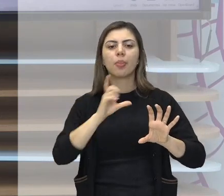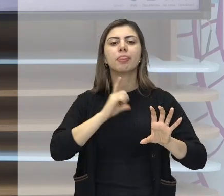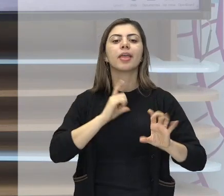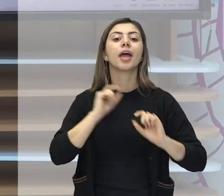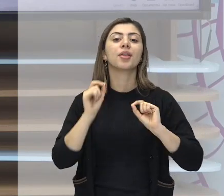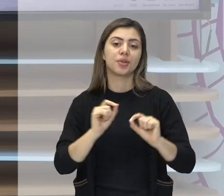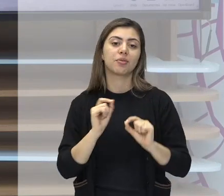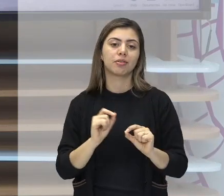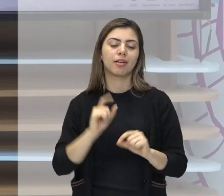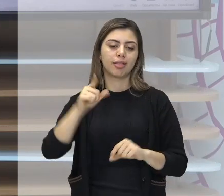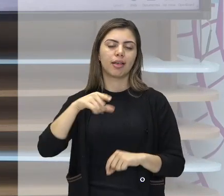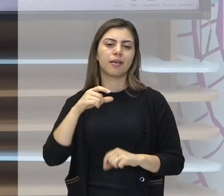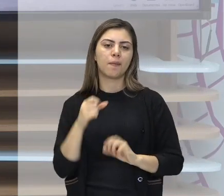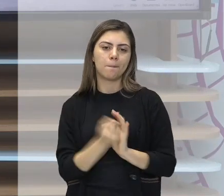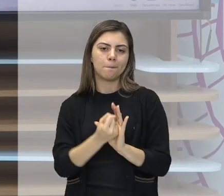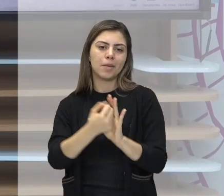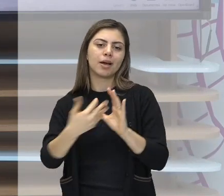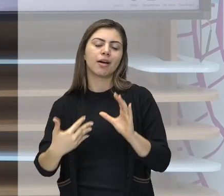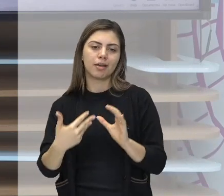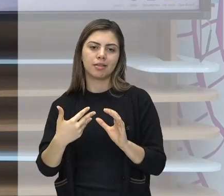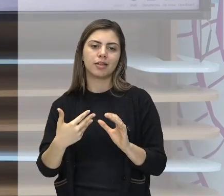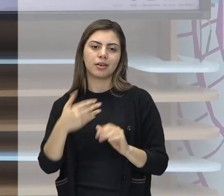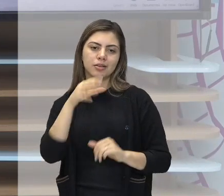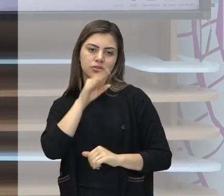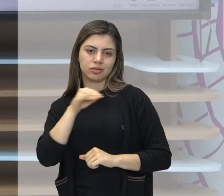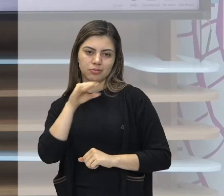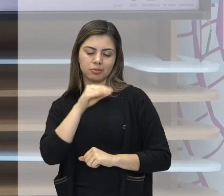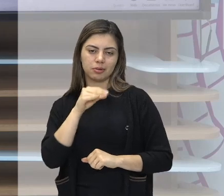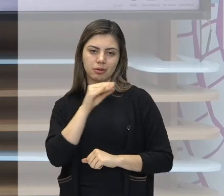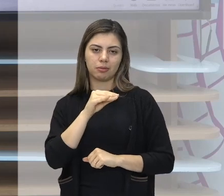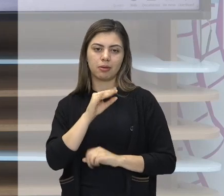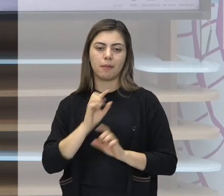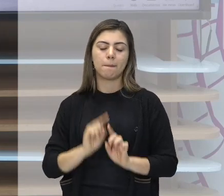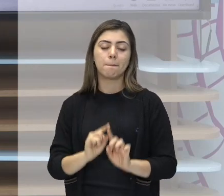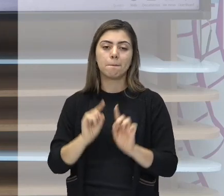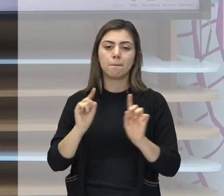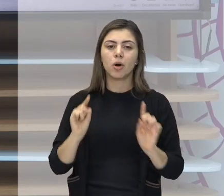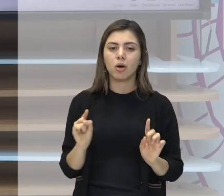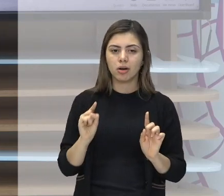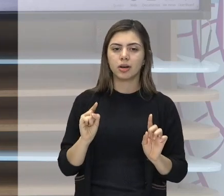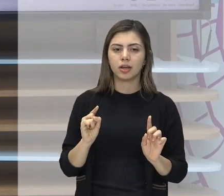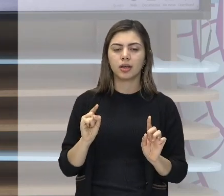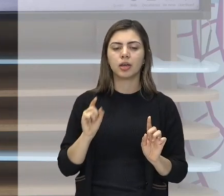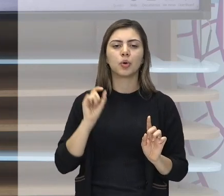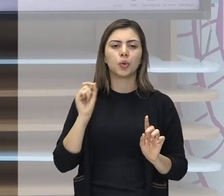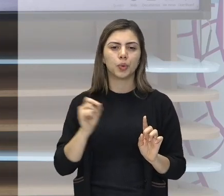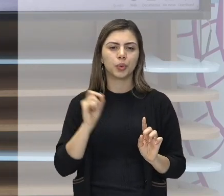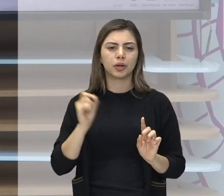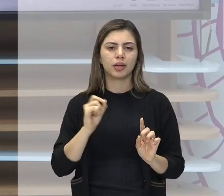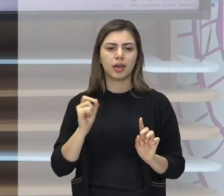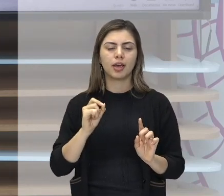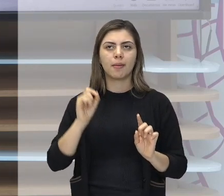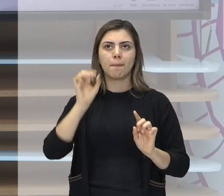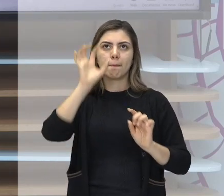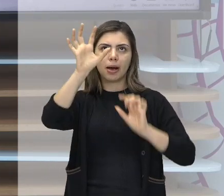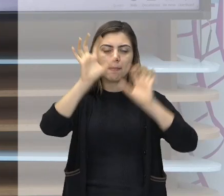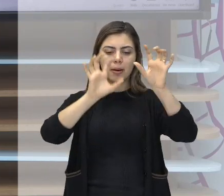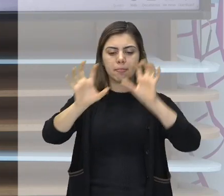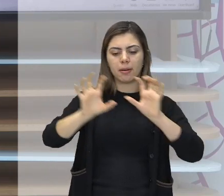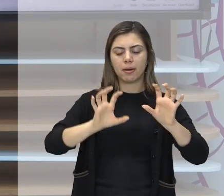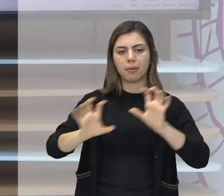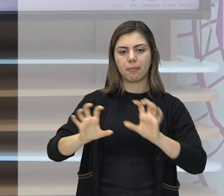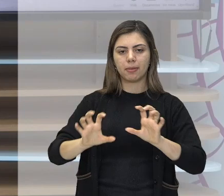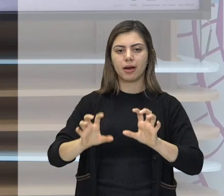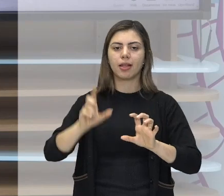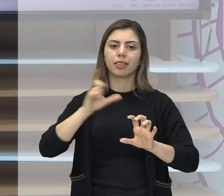uma particularidade da fala, mas todo o conjunto dessas regiões